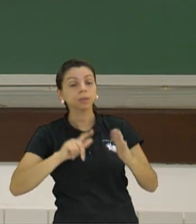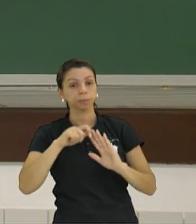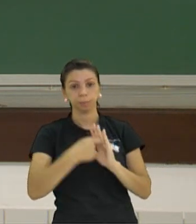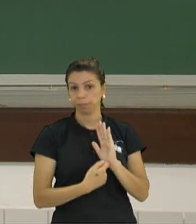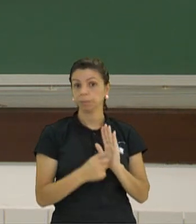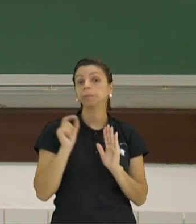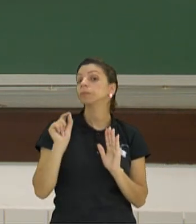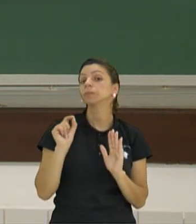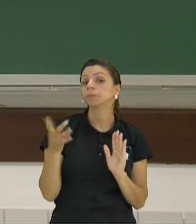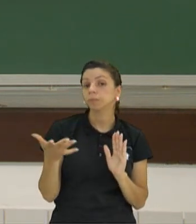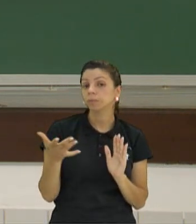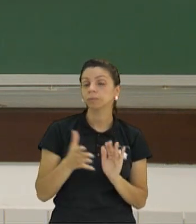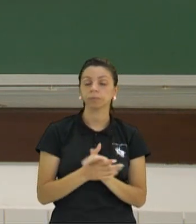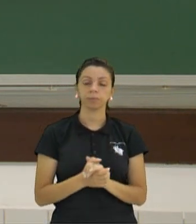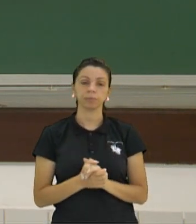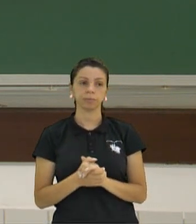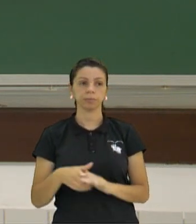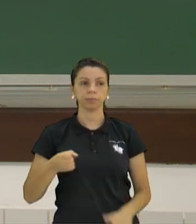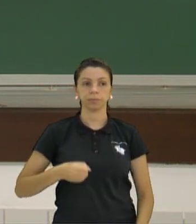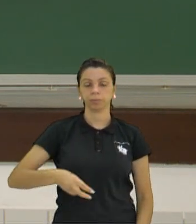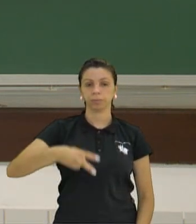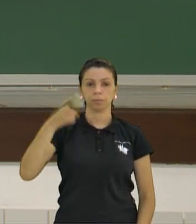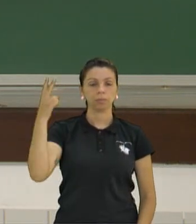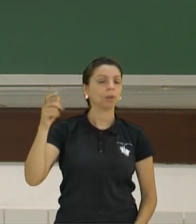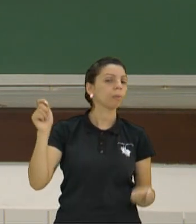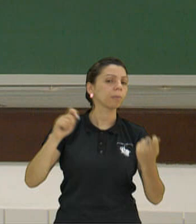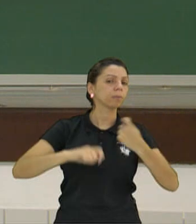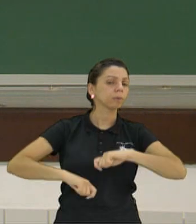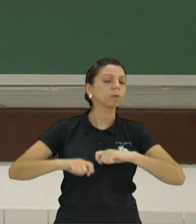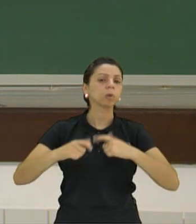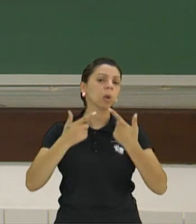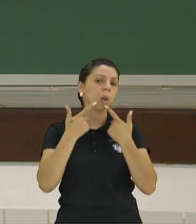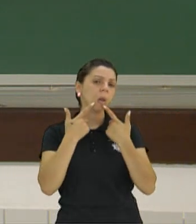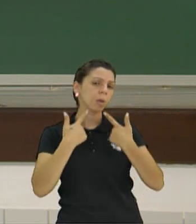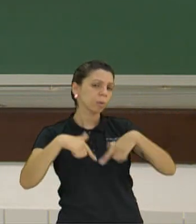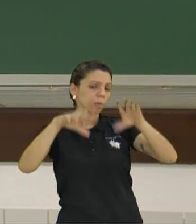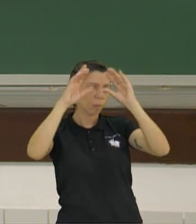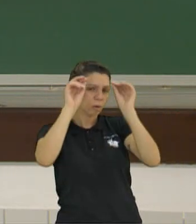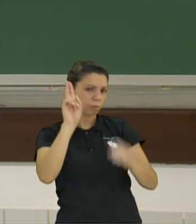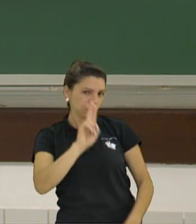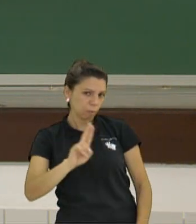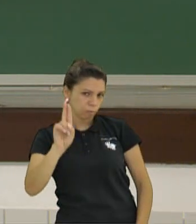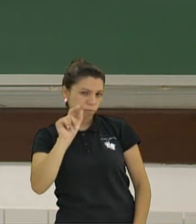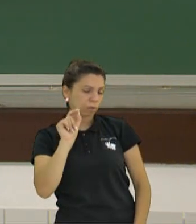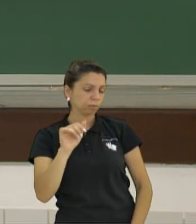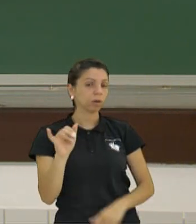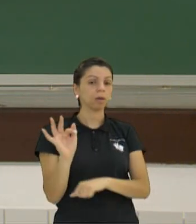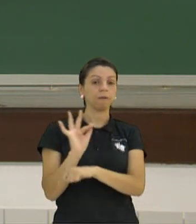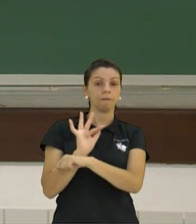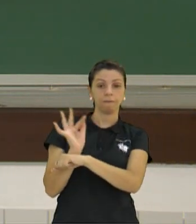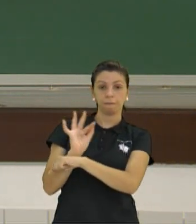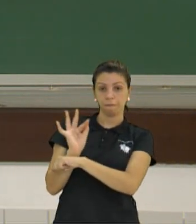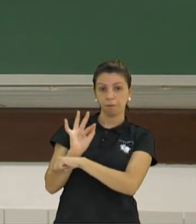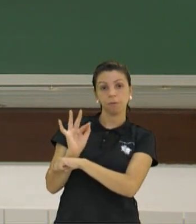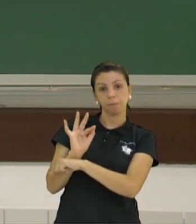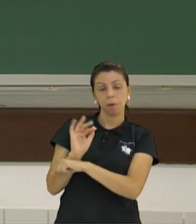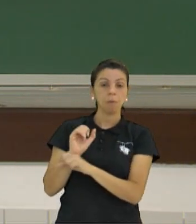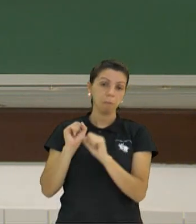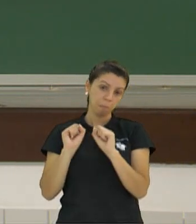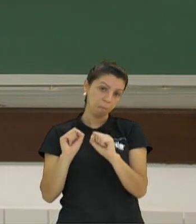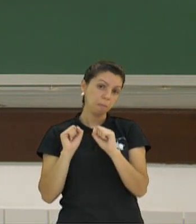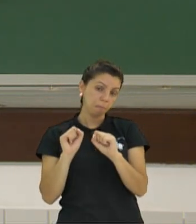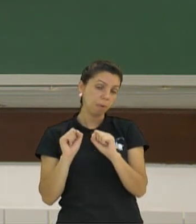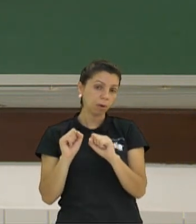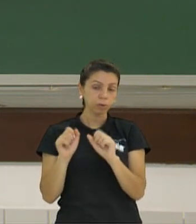Tá? 2. Qual a linguagem que eu vou utilizar? Eu vou usar a norma padrão? Eu posso usar uma